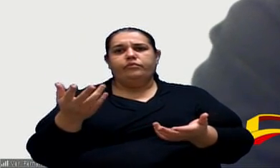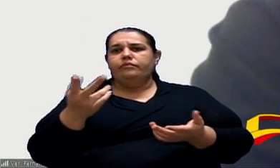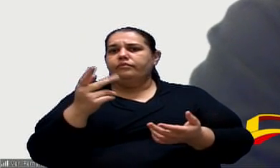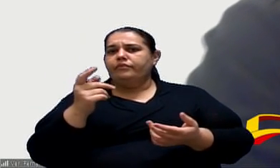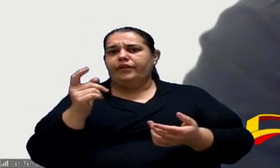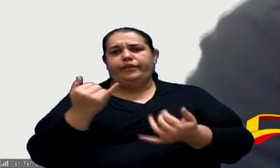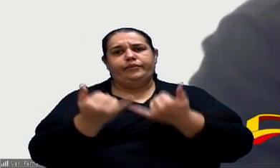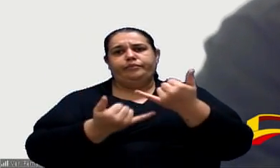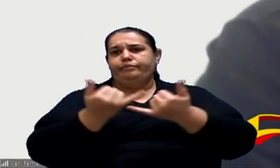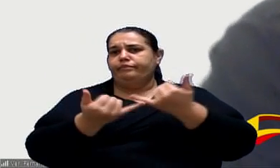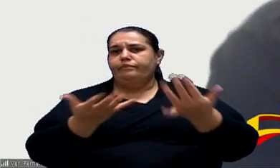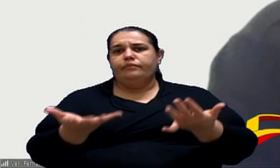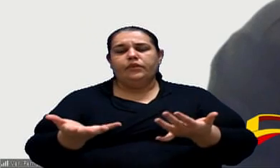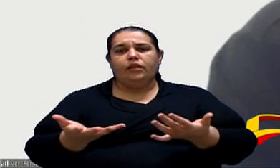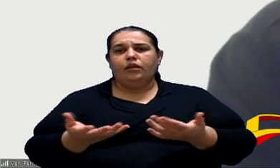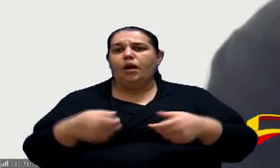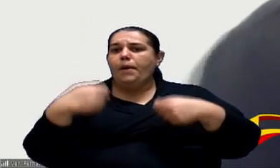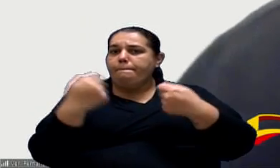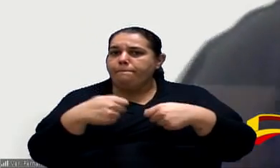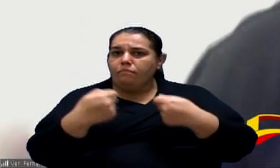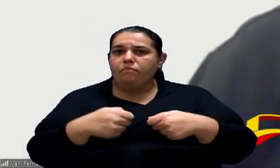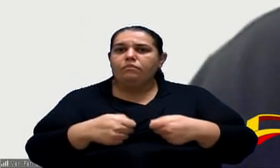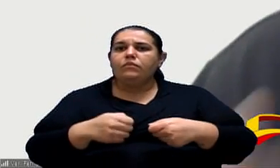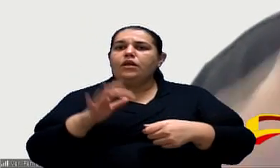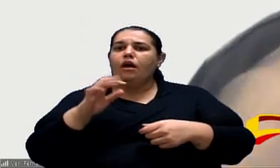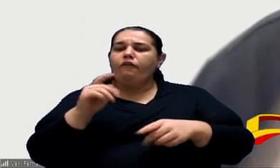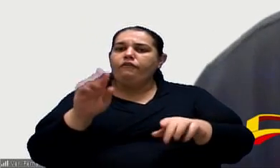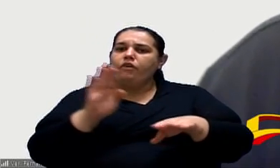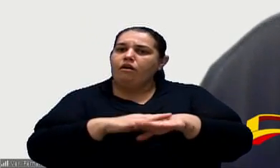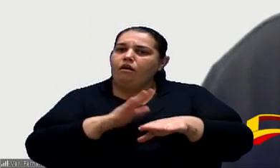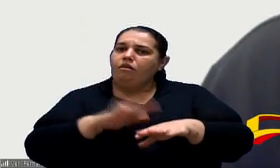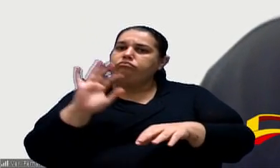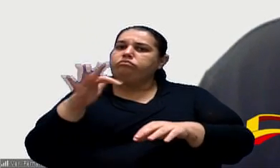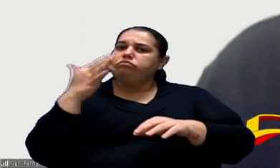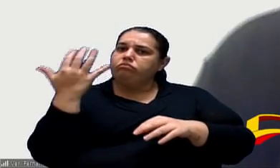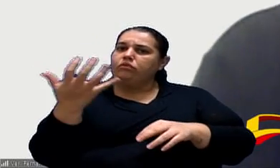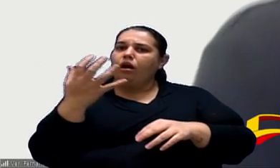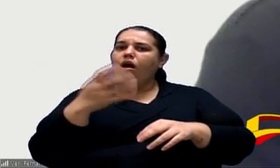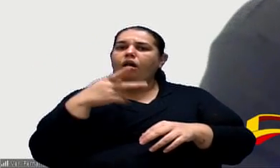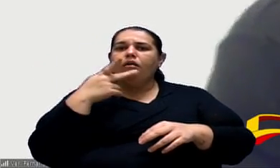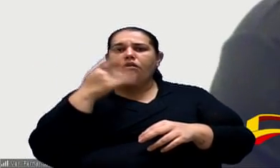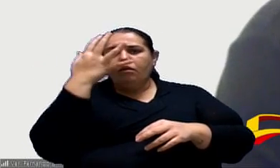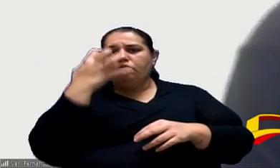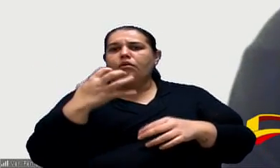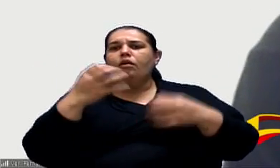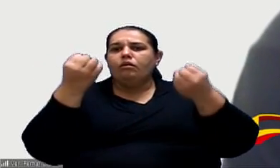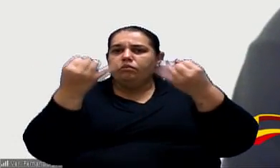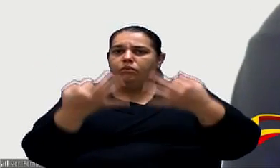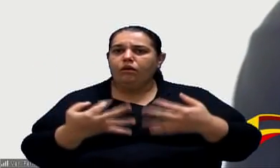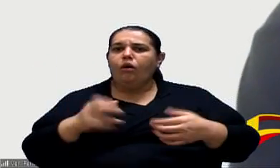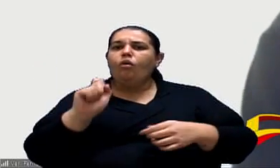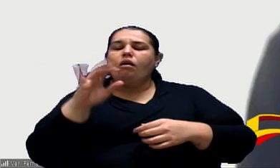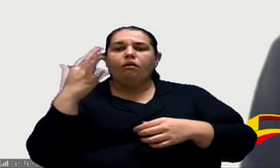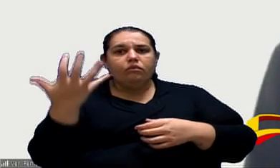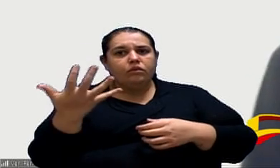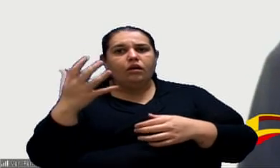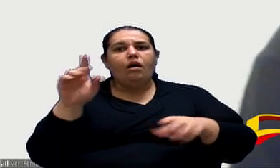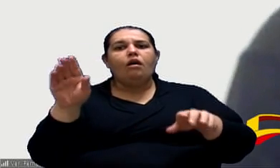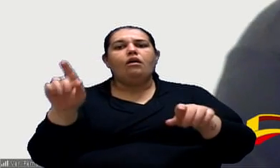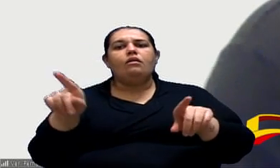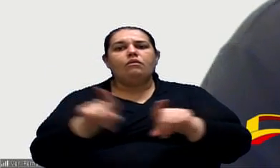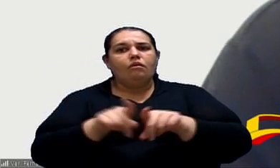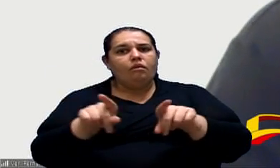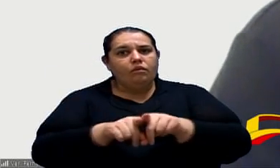é brincadeira. Vamos fugir dessa utopia e vamos falar sério. Vamos falar da necessidade que é necessária, que